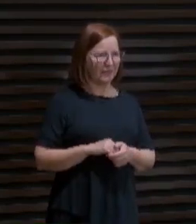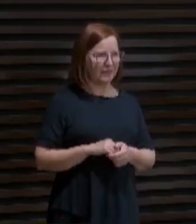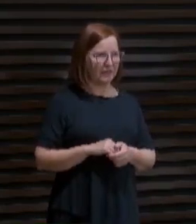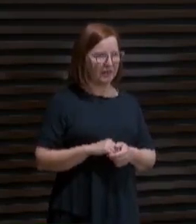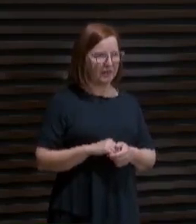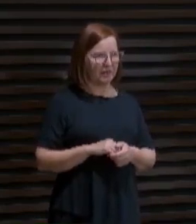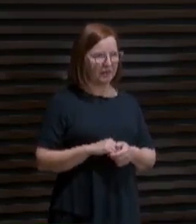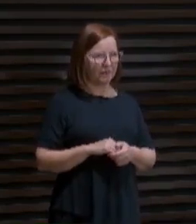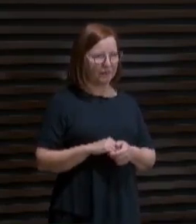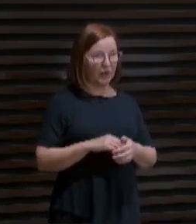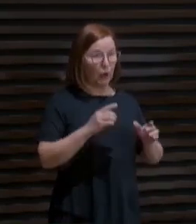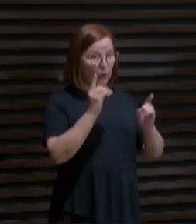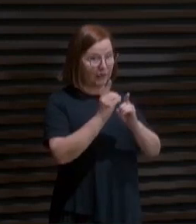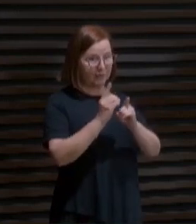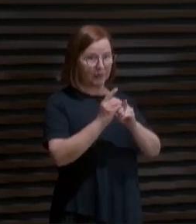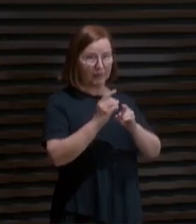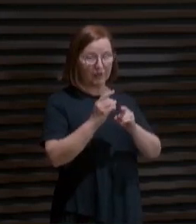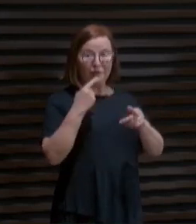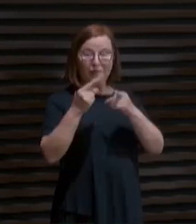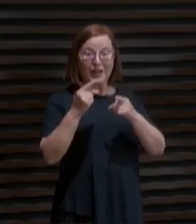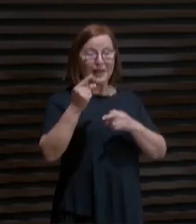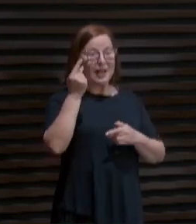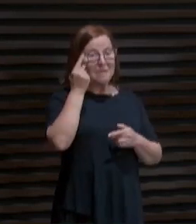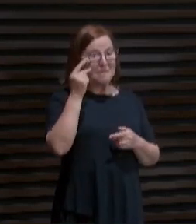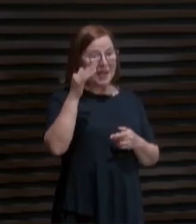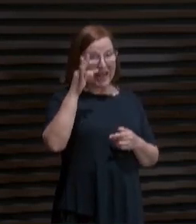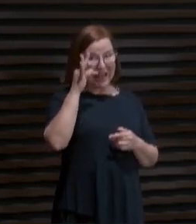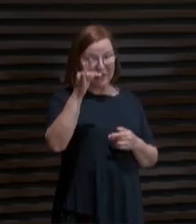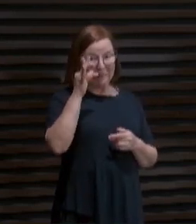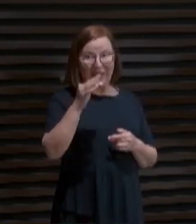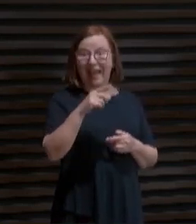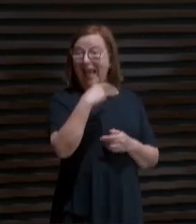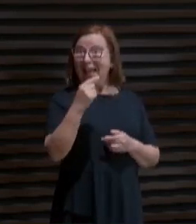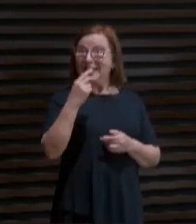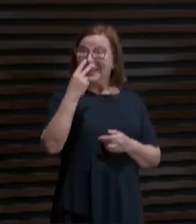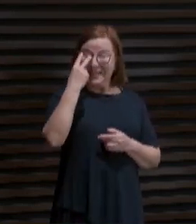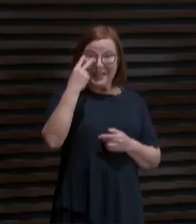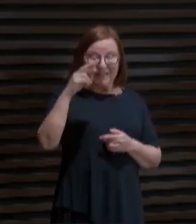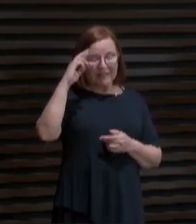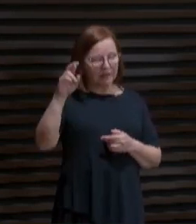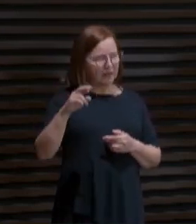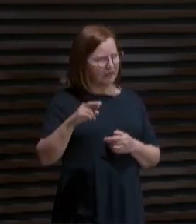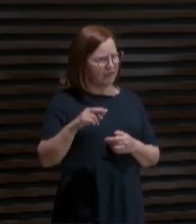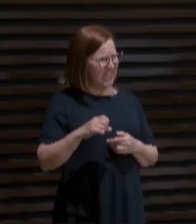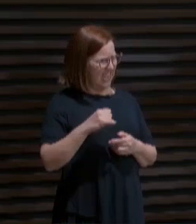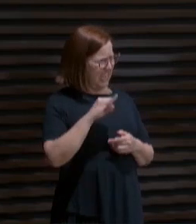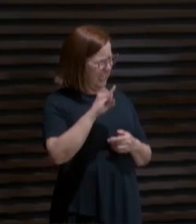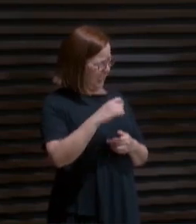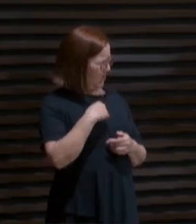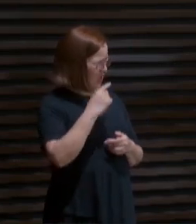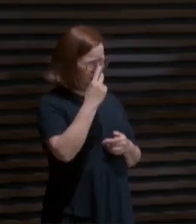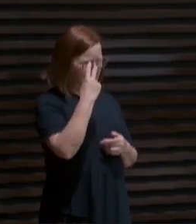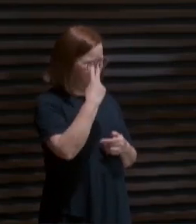Disseram-lhe então os outros discípulos, vimos o Senhor. Mas ele respondeu, se eu não